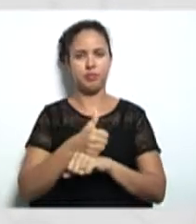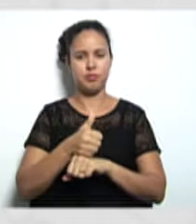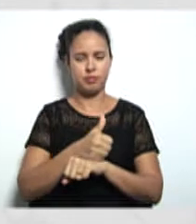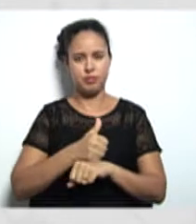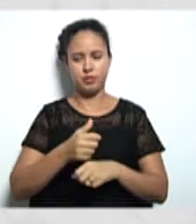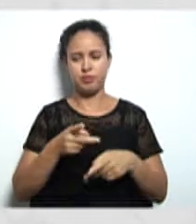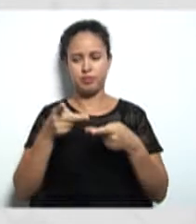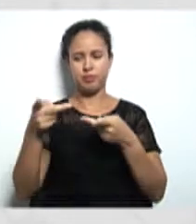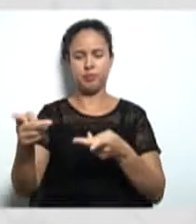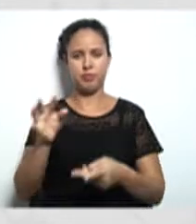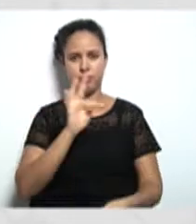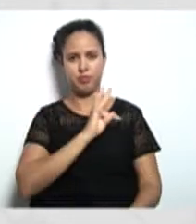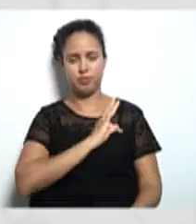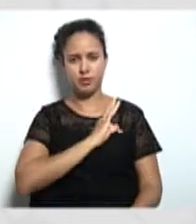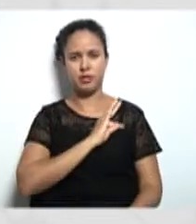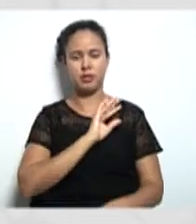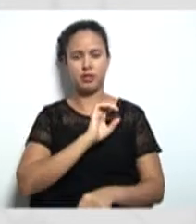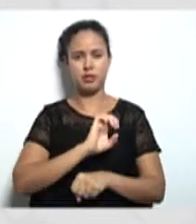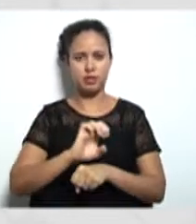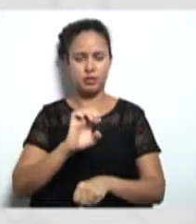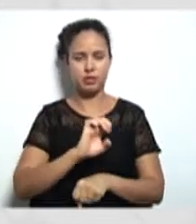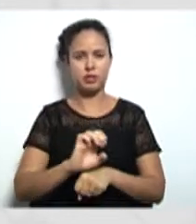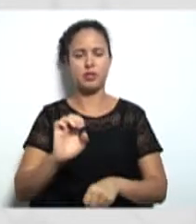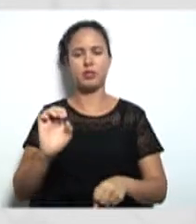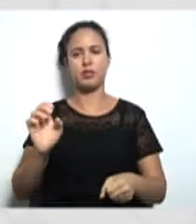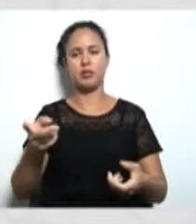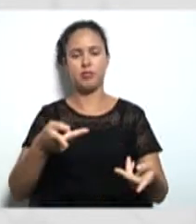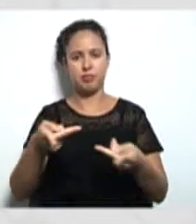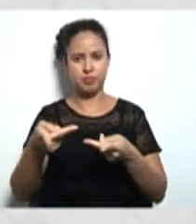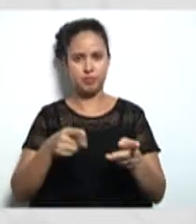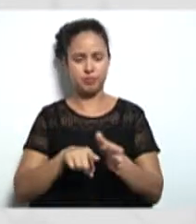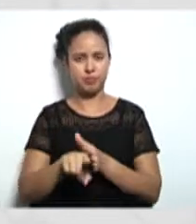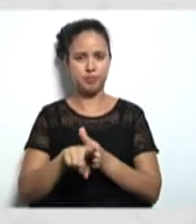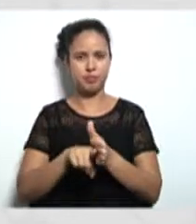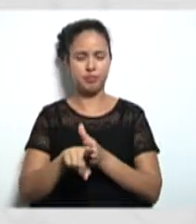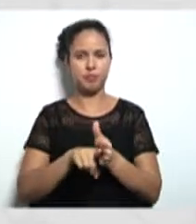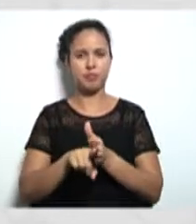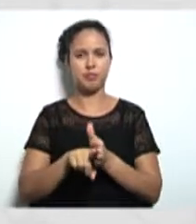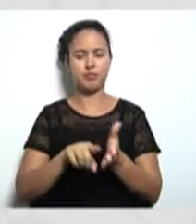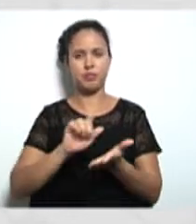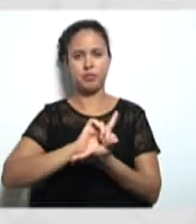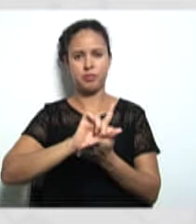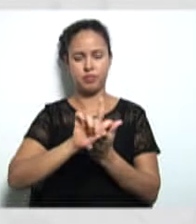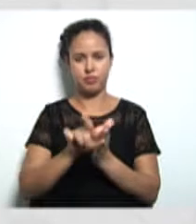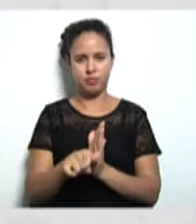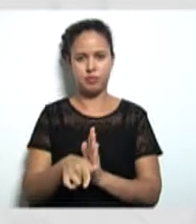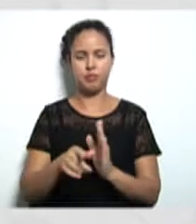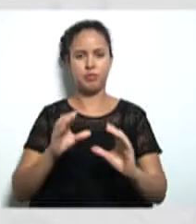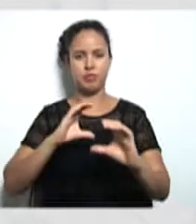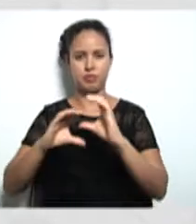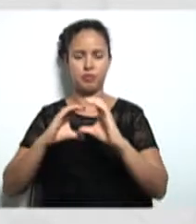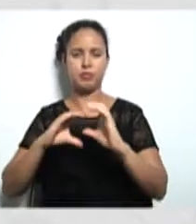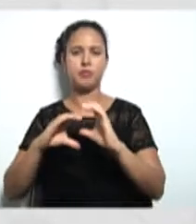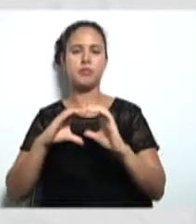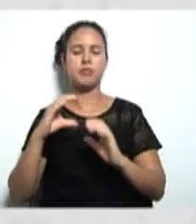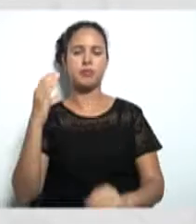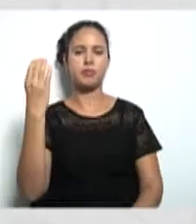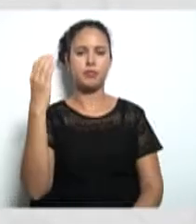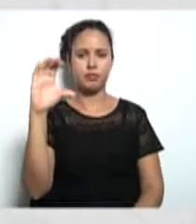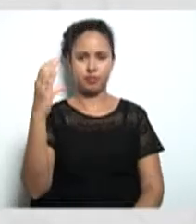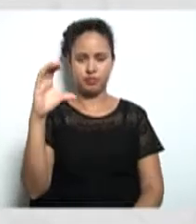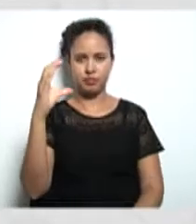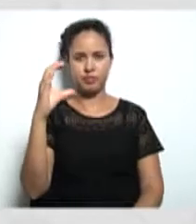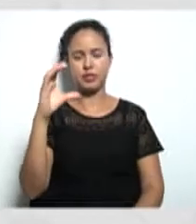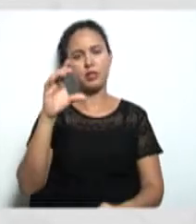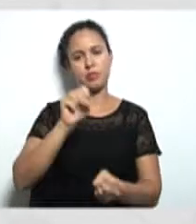técnica, estágio, projeto de pesquisa, gênero de comunicação científica, que é o nosso